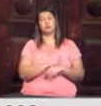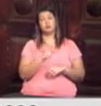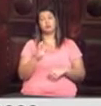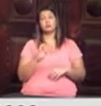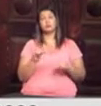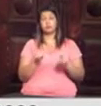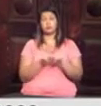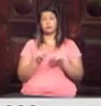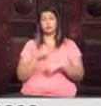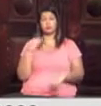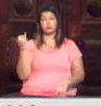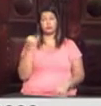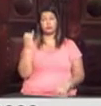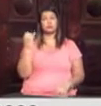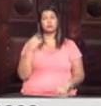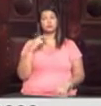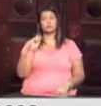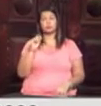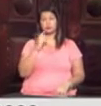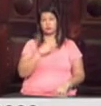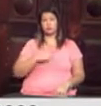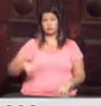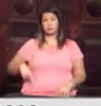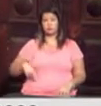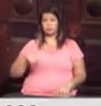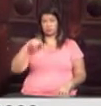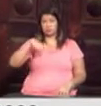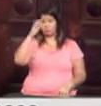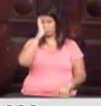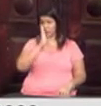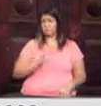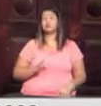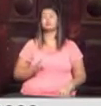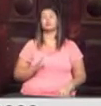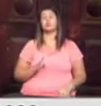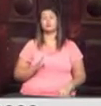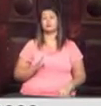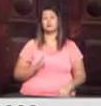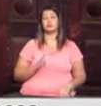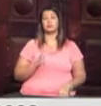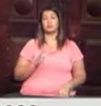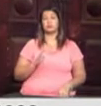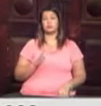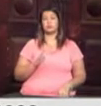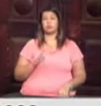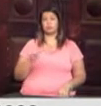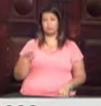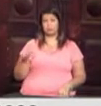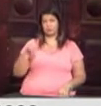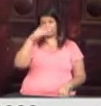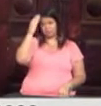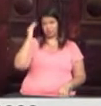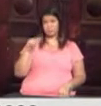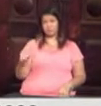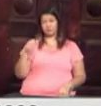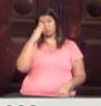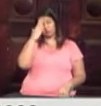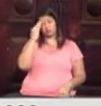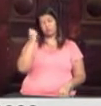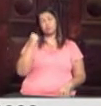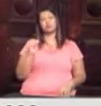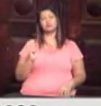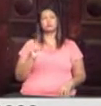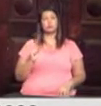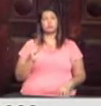E é importante que o presidente da República saiba, o que já falamos diversas vezes aqui dessa tribuna, e também